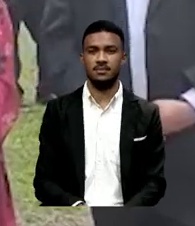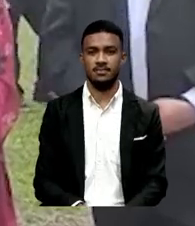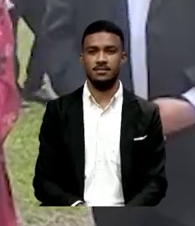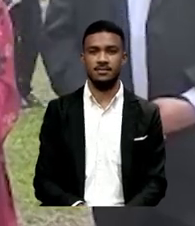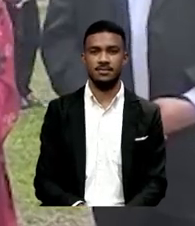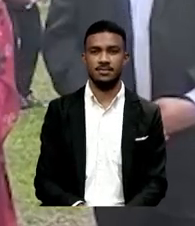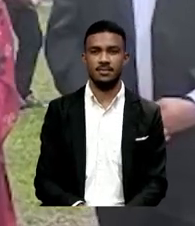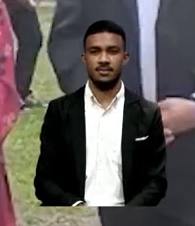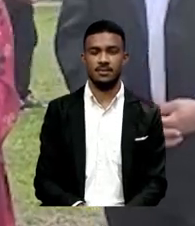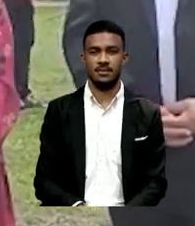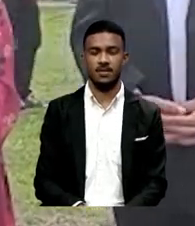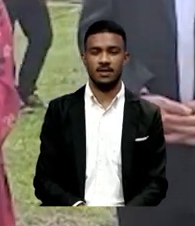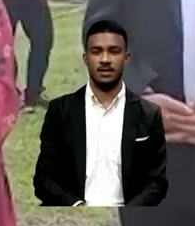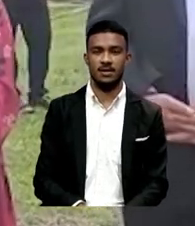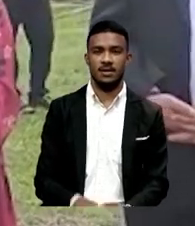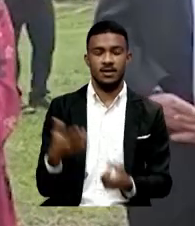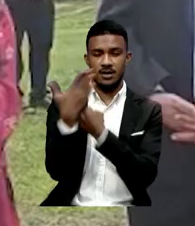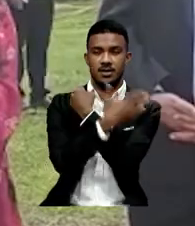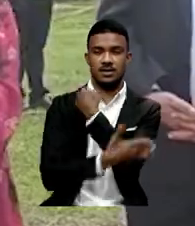dos negócios estrangeiros, Austrália,